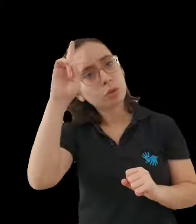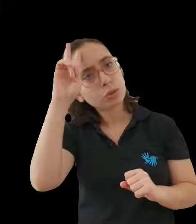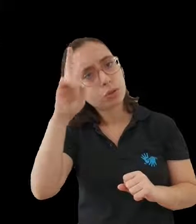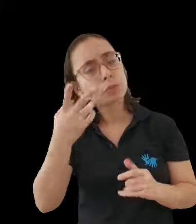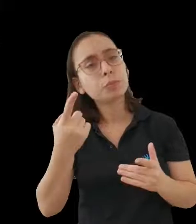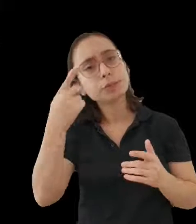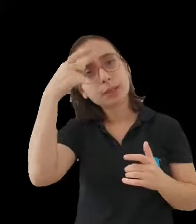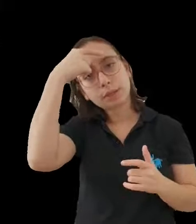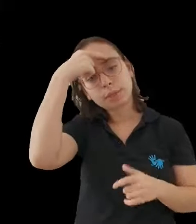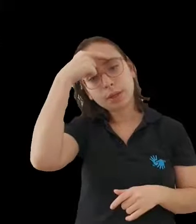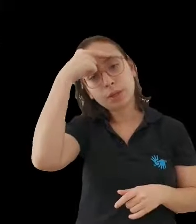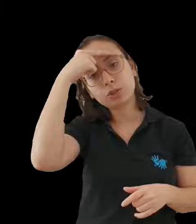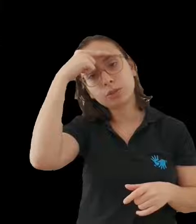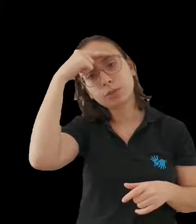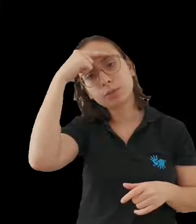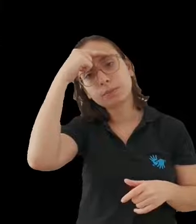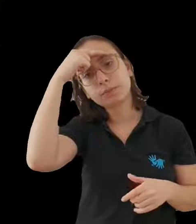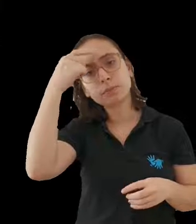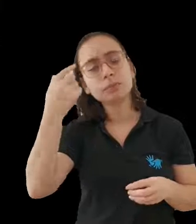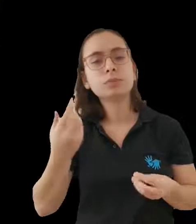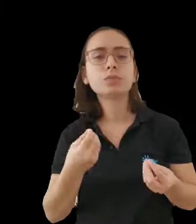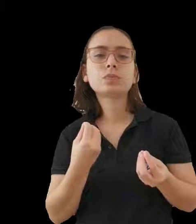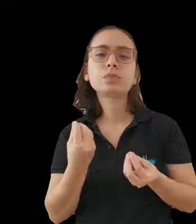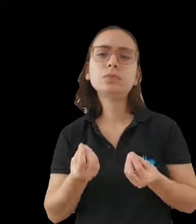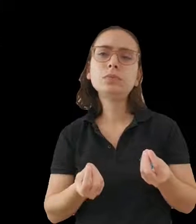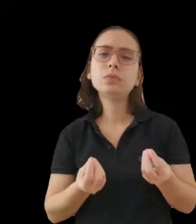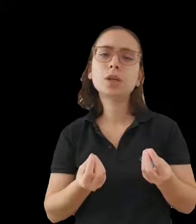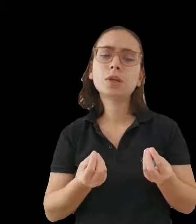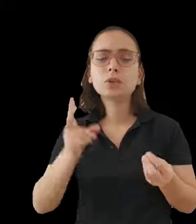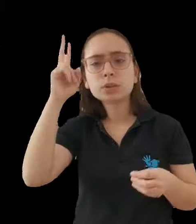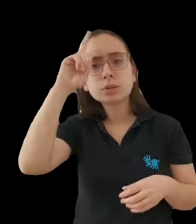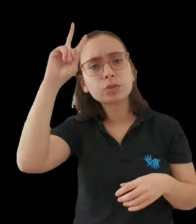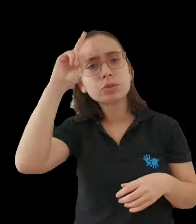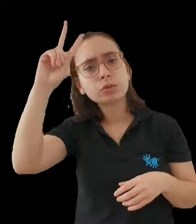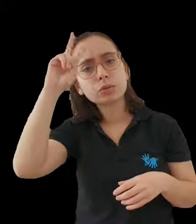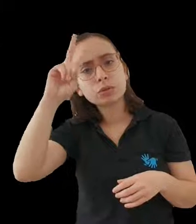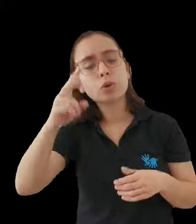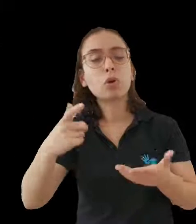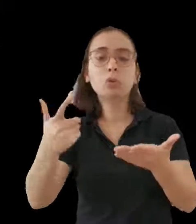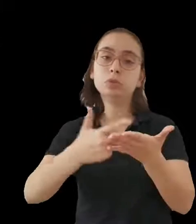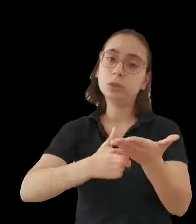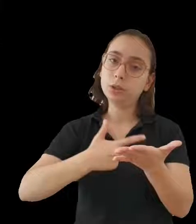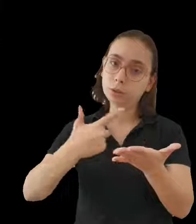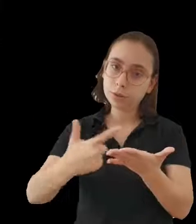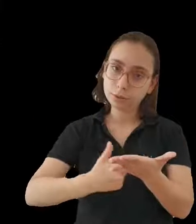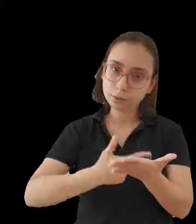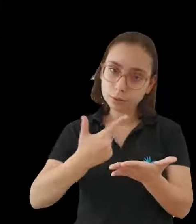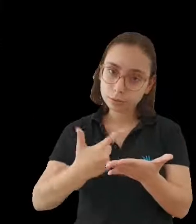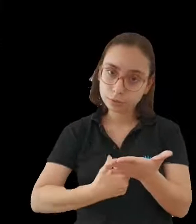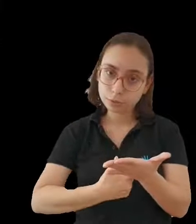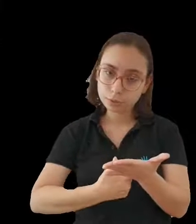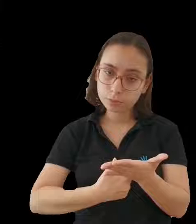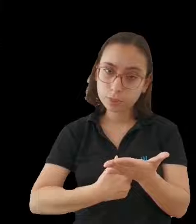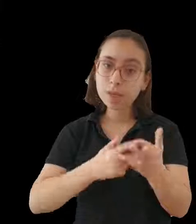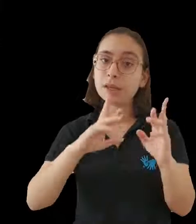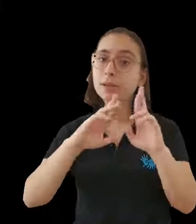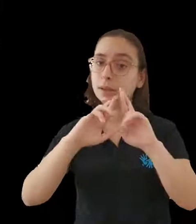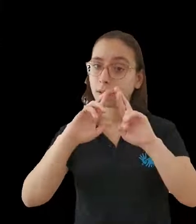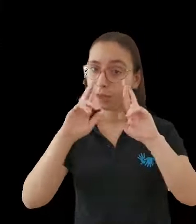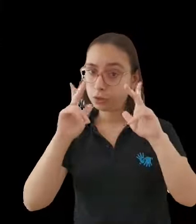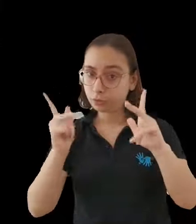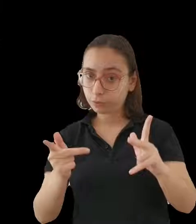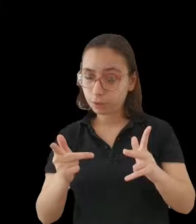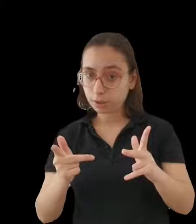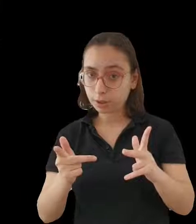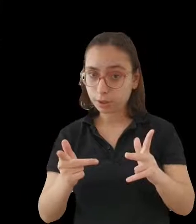vocês terem isso muito em mente, do que é a contação de história com o livro, do conto autoral,